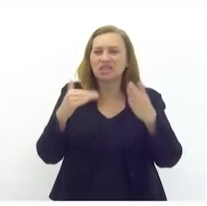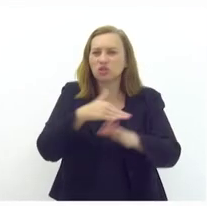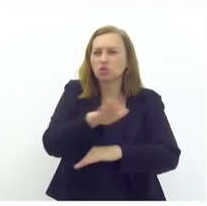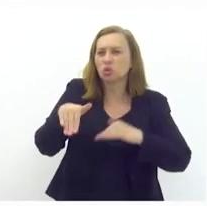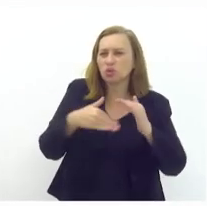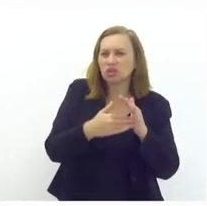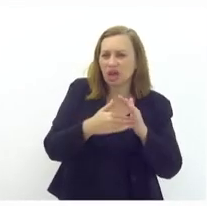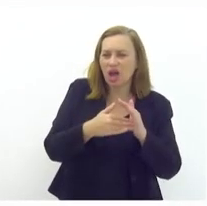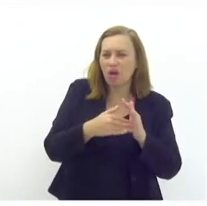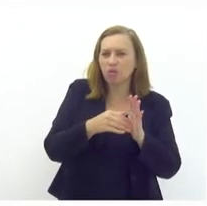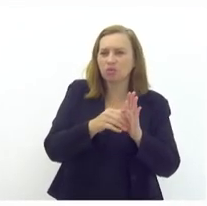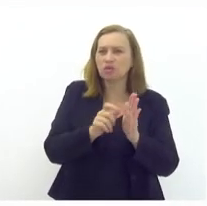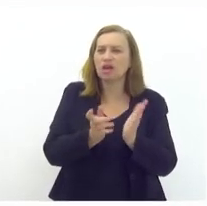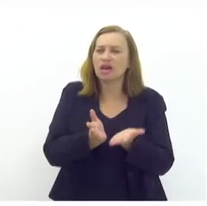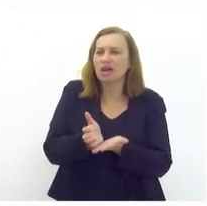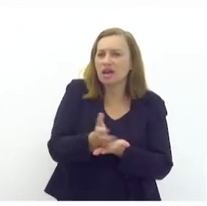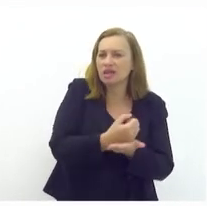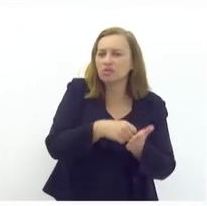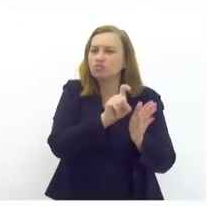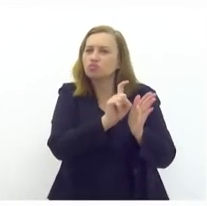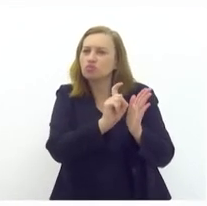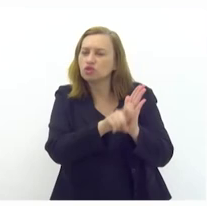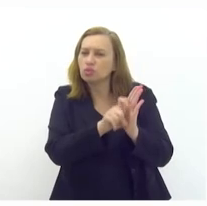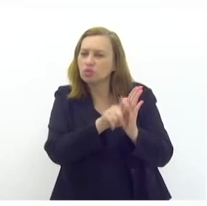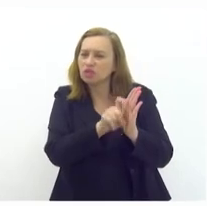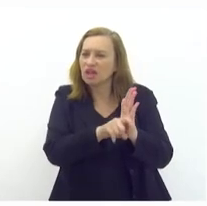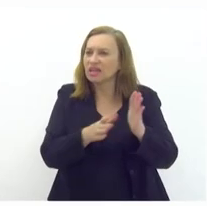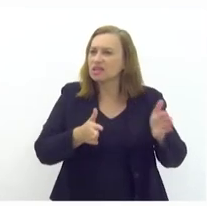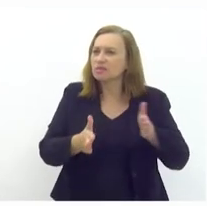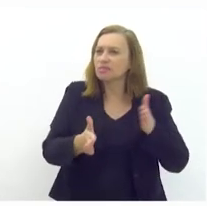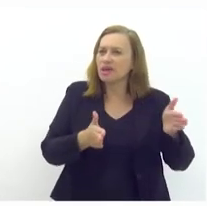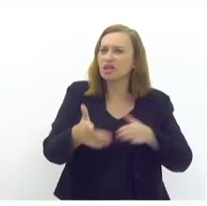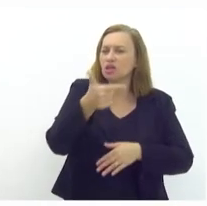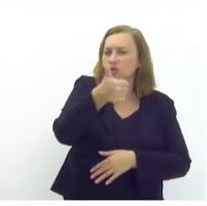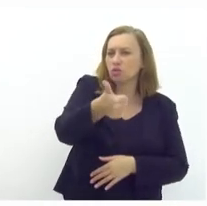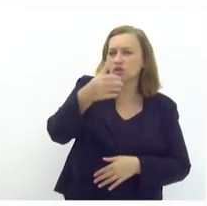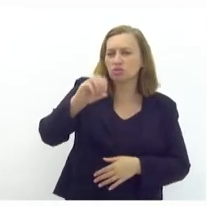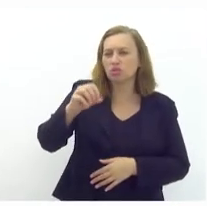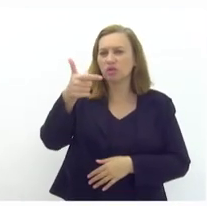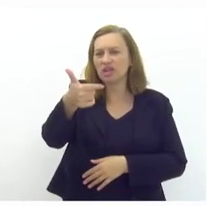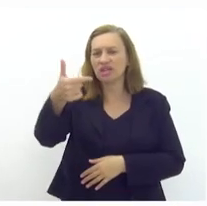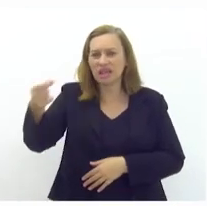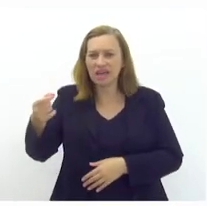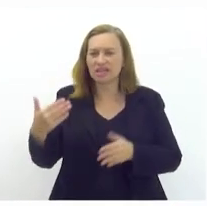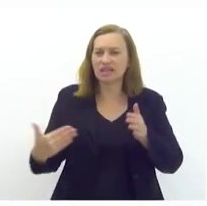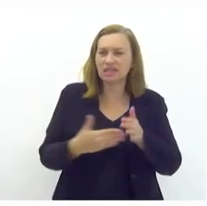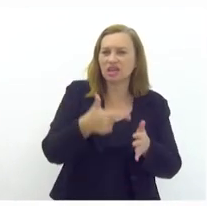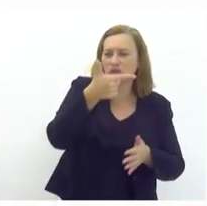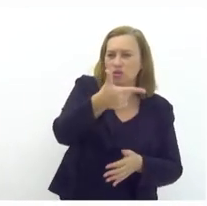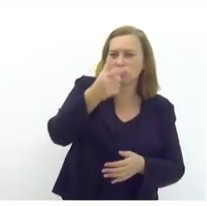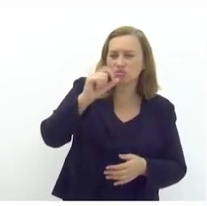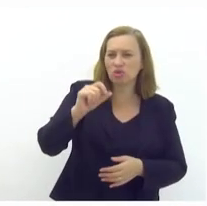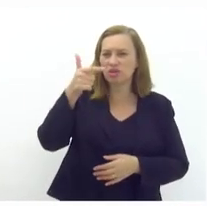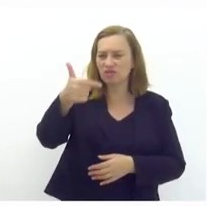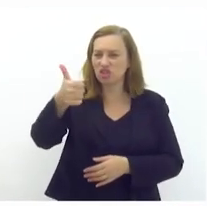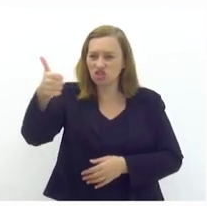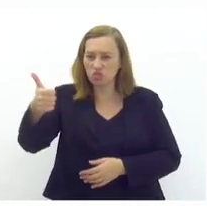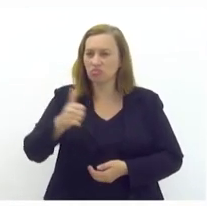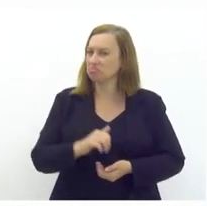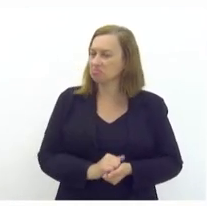total da receita tributária nesse período aí de 2010/2021 isso não é